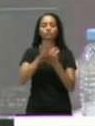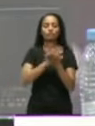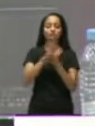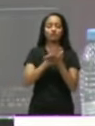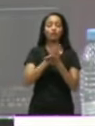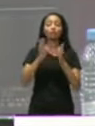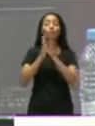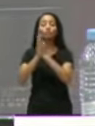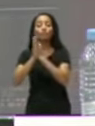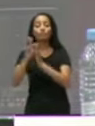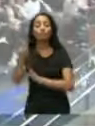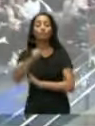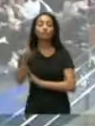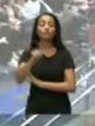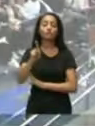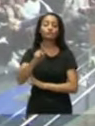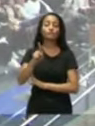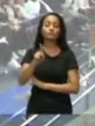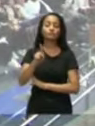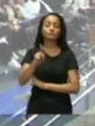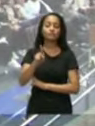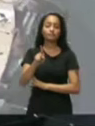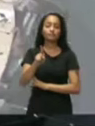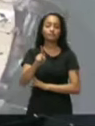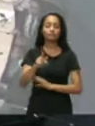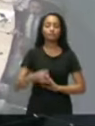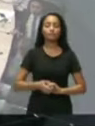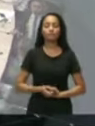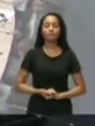Professores. É que não estiraram do.